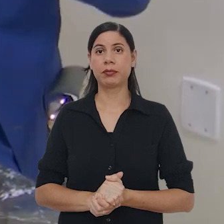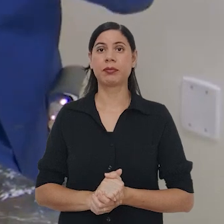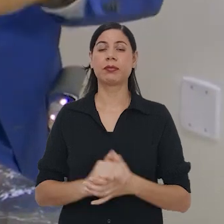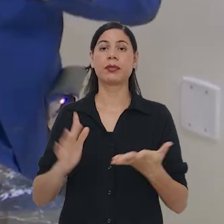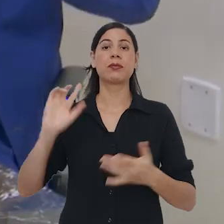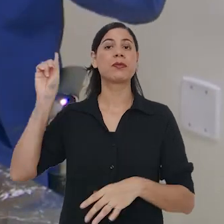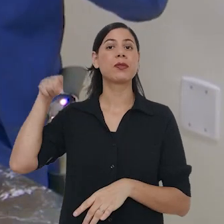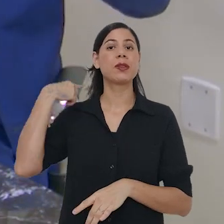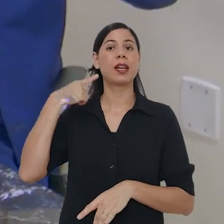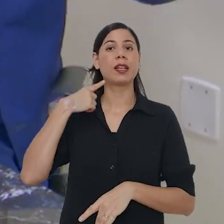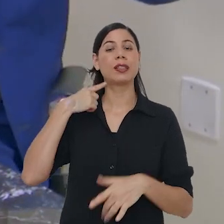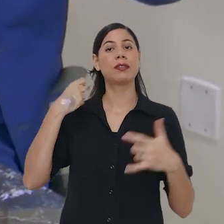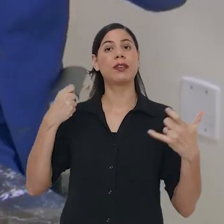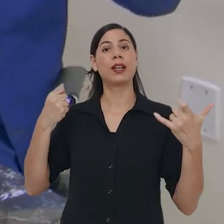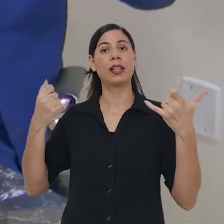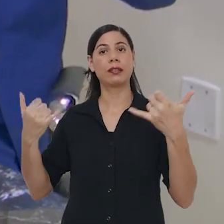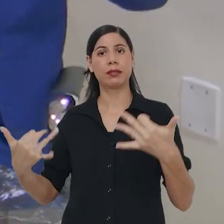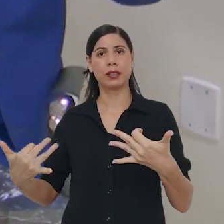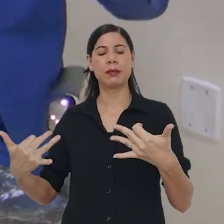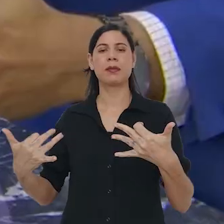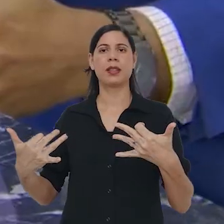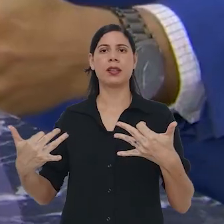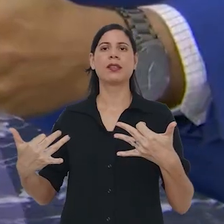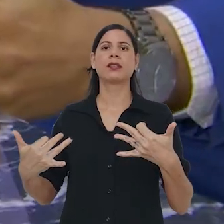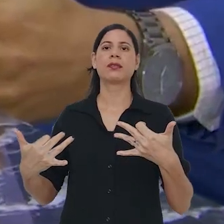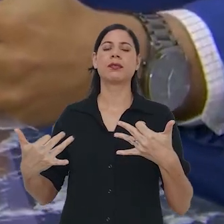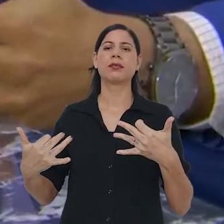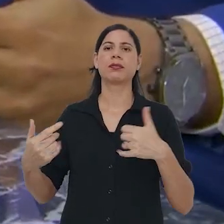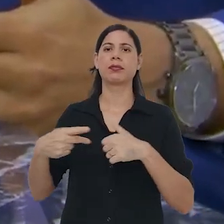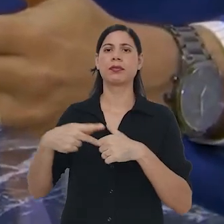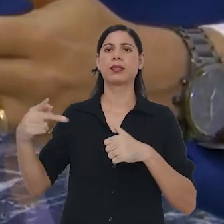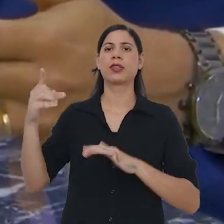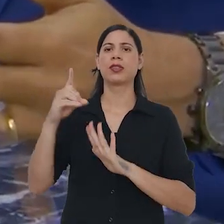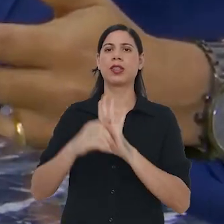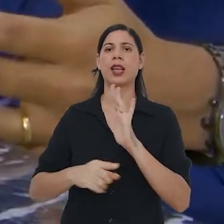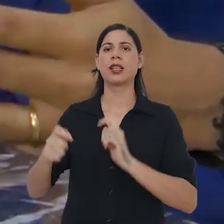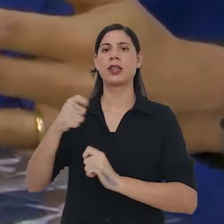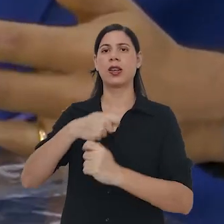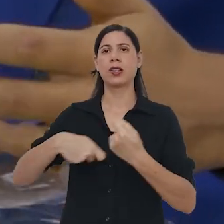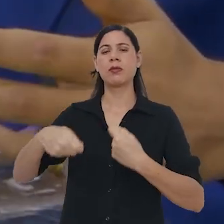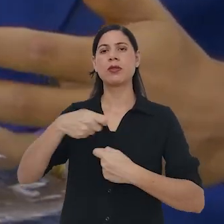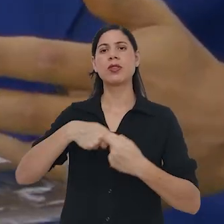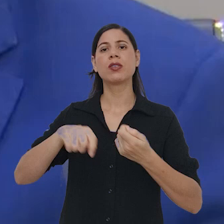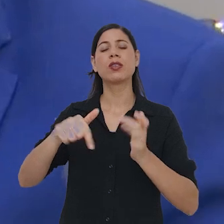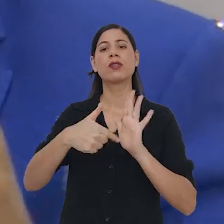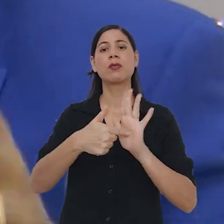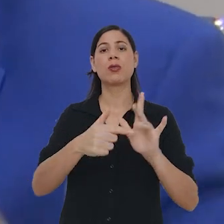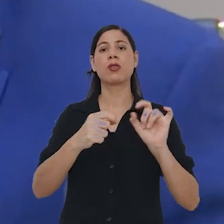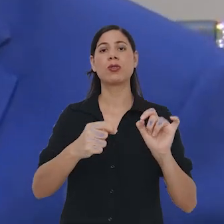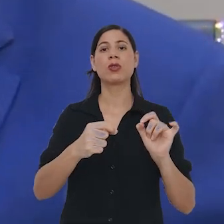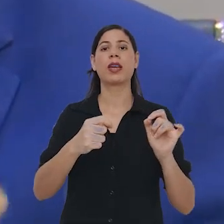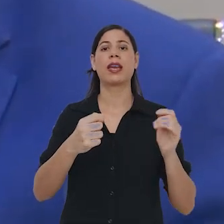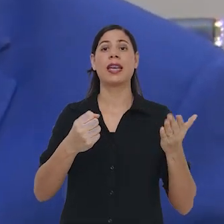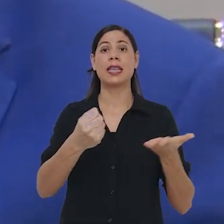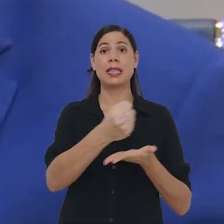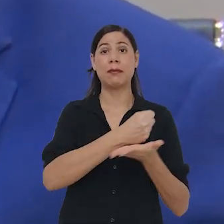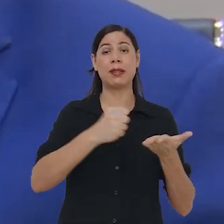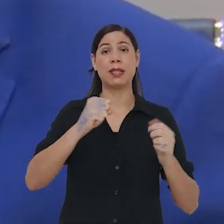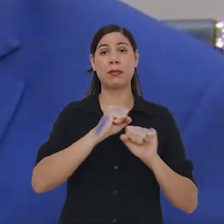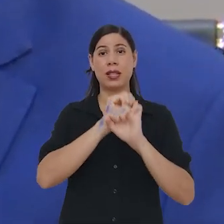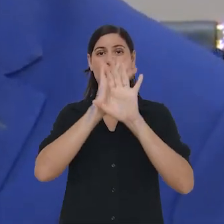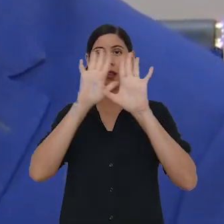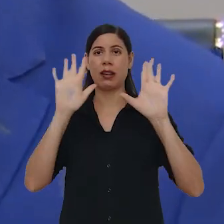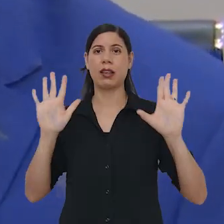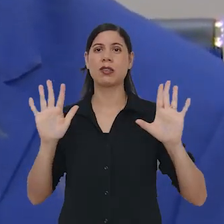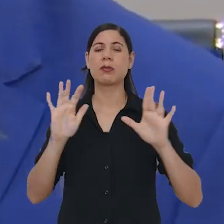A lógica, segundo o advogado especialista em direito administrativo Gustavo Salles, é pautada, sobretudo, no